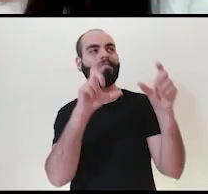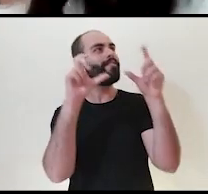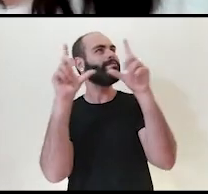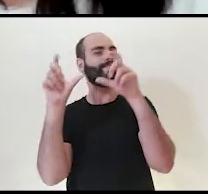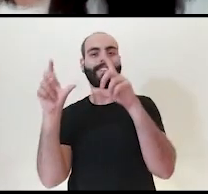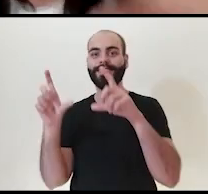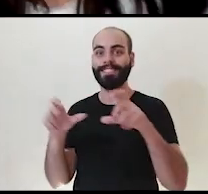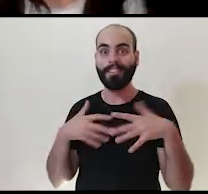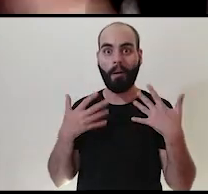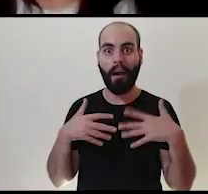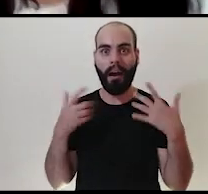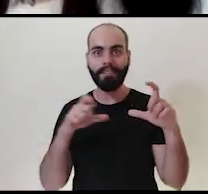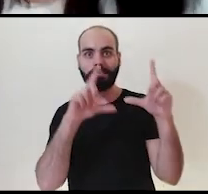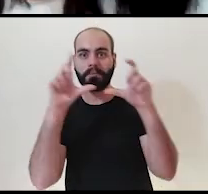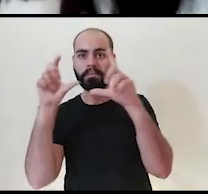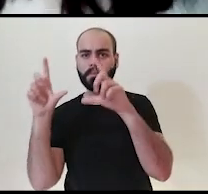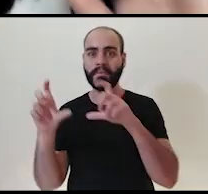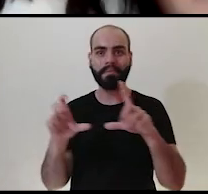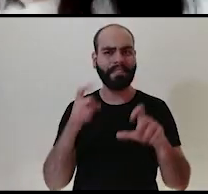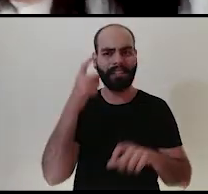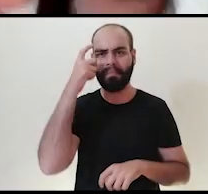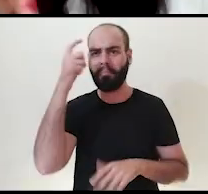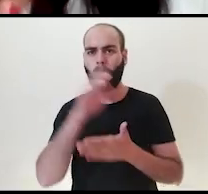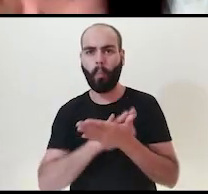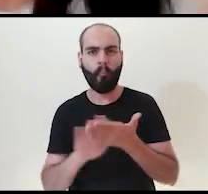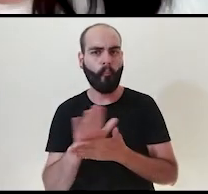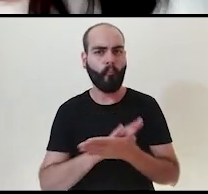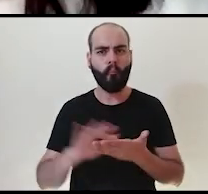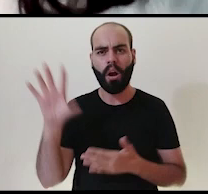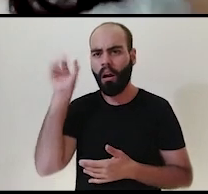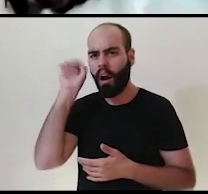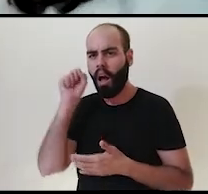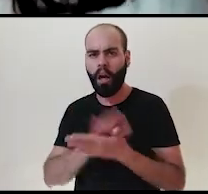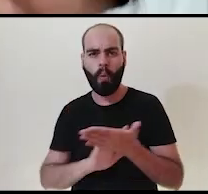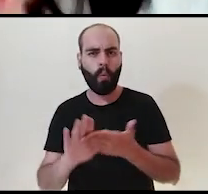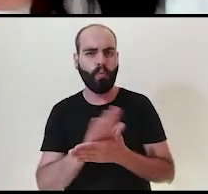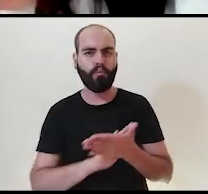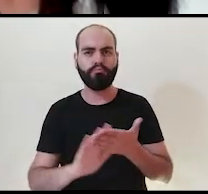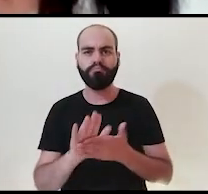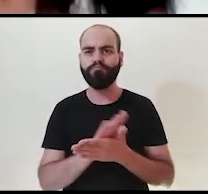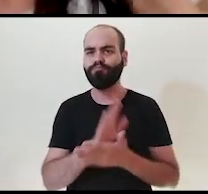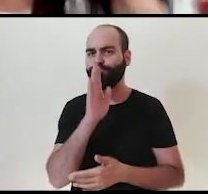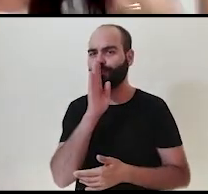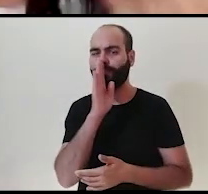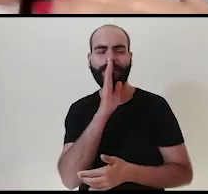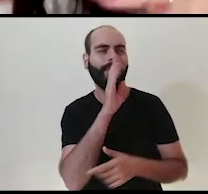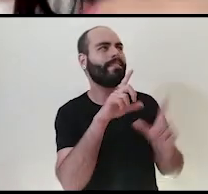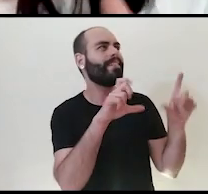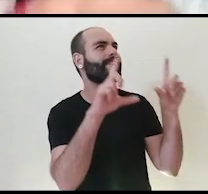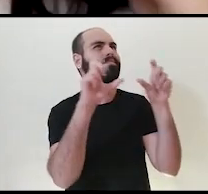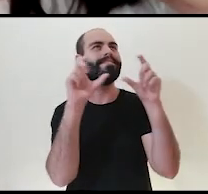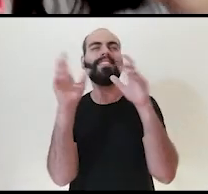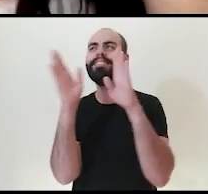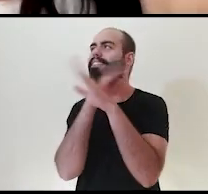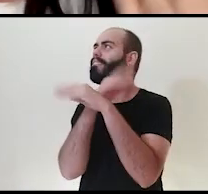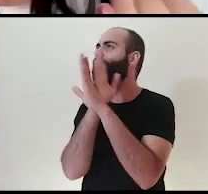quem estiver perto de mim está sozinho, porque eu não penso em nada, eu não ouço ninguém, eu estou ali sozinha olhando para. E aí, muitas vezes a gente se